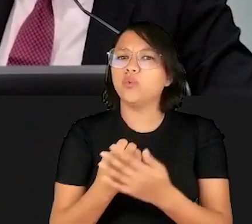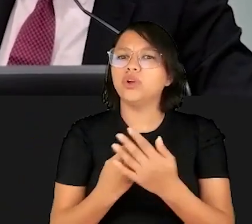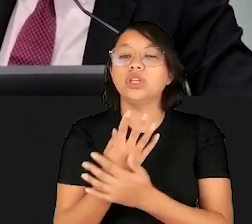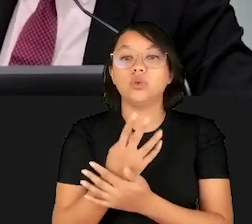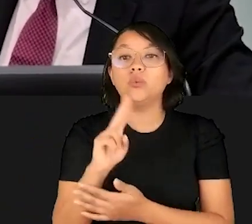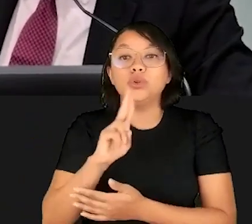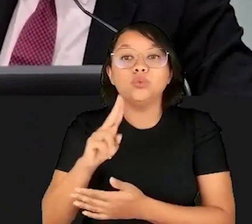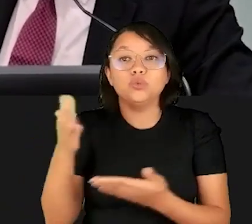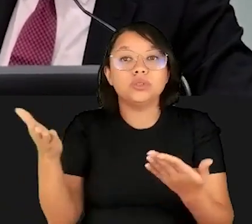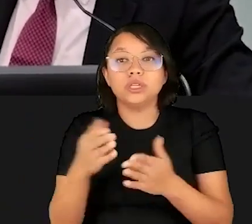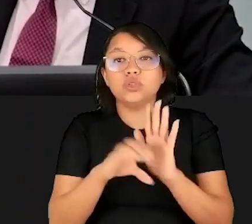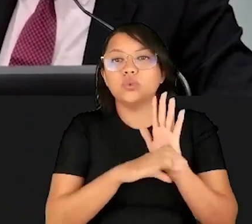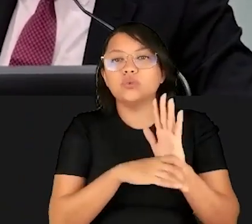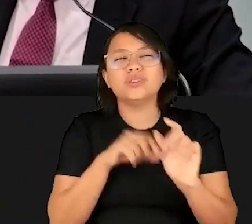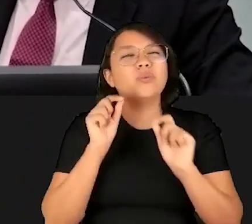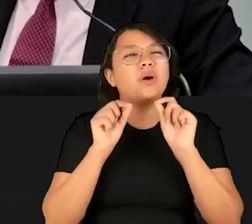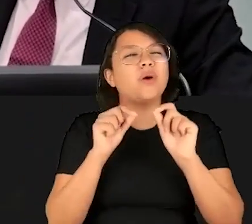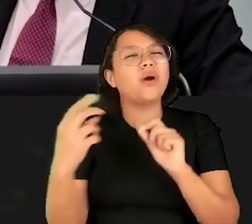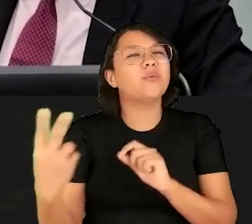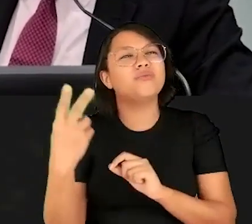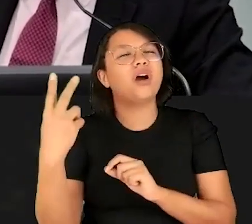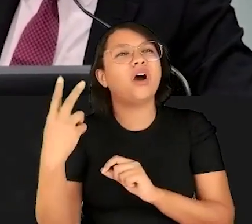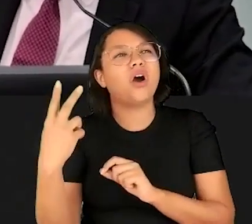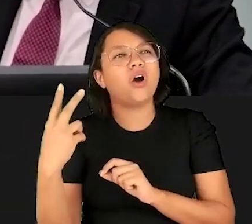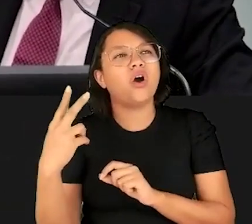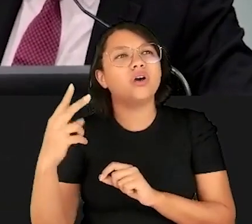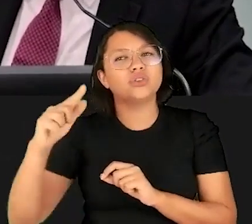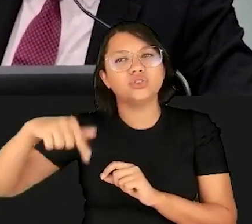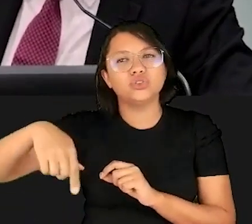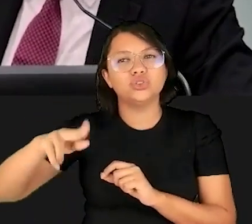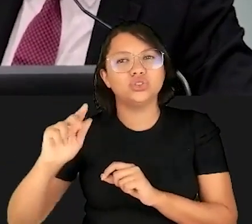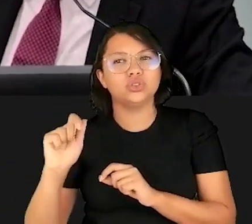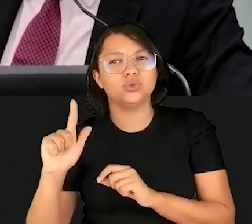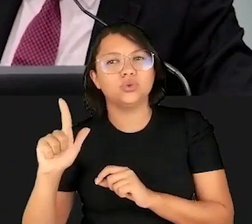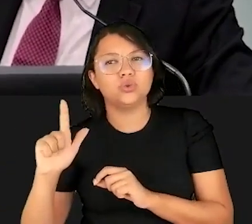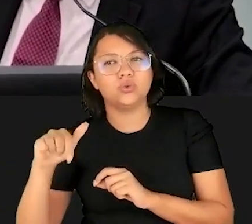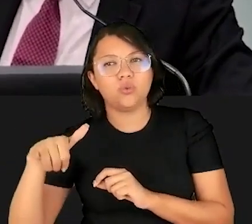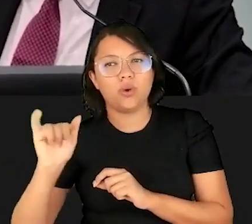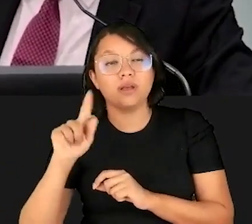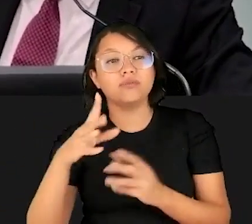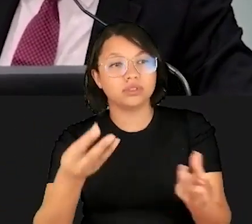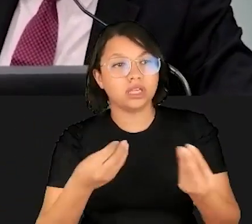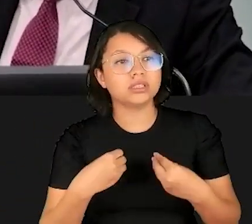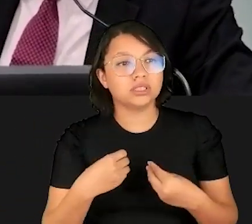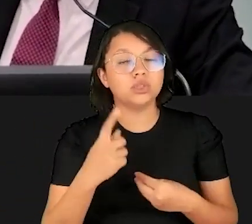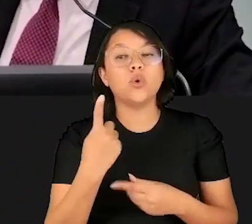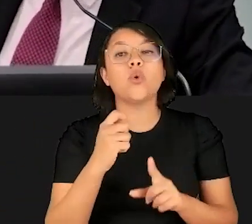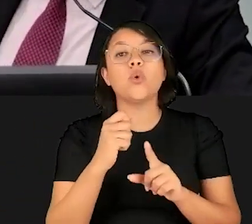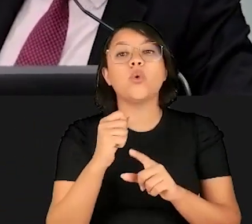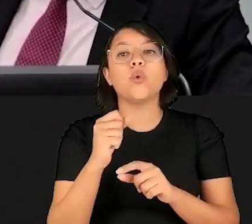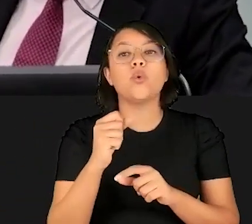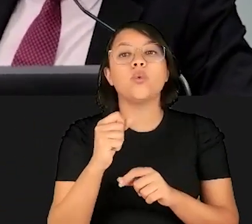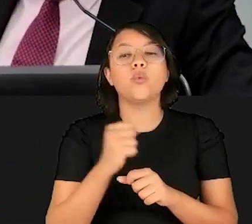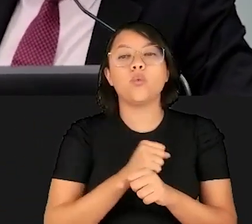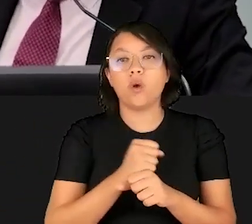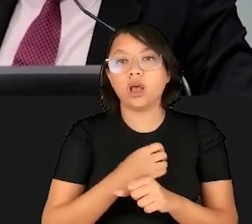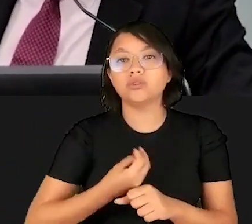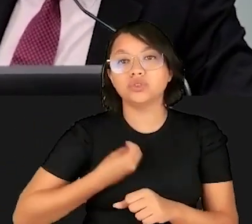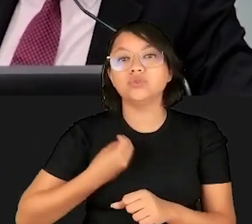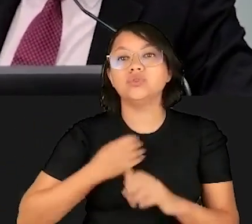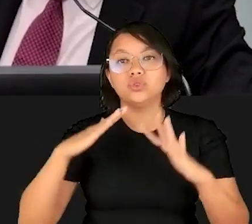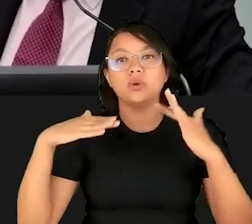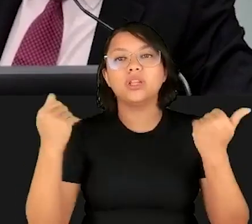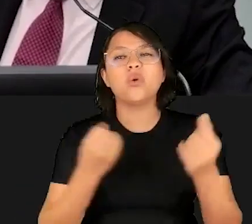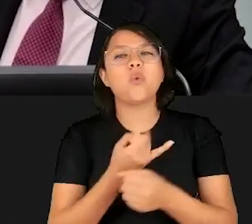de você, então, qual o valor de quali que você aceita? Para um ano de vida com qualidade, quanto eu estou disposto a pagar?